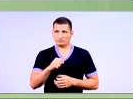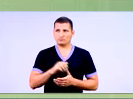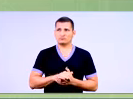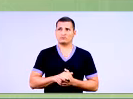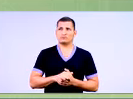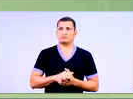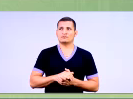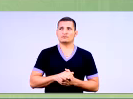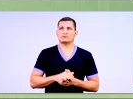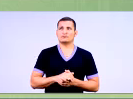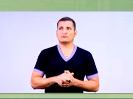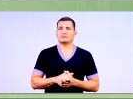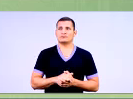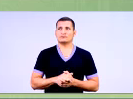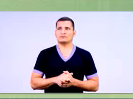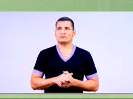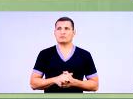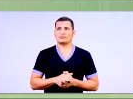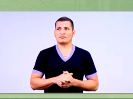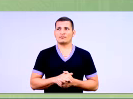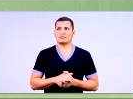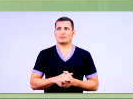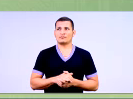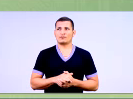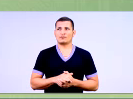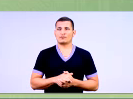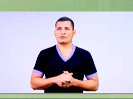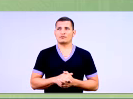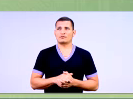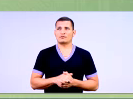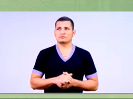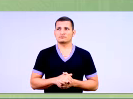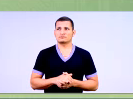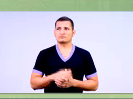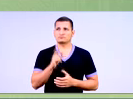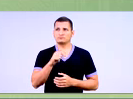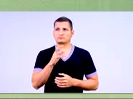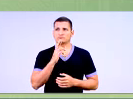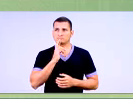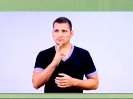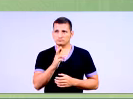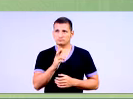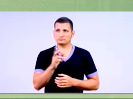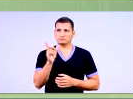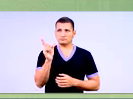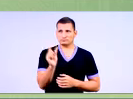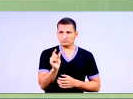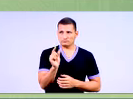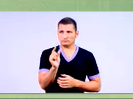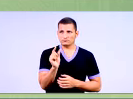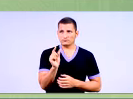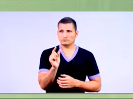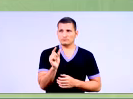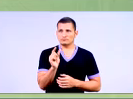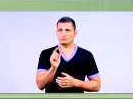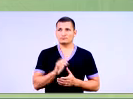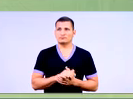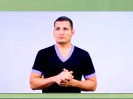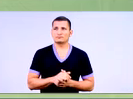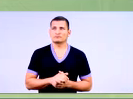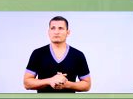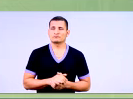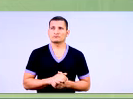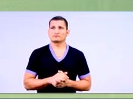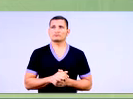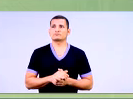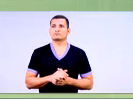Essa maneira é o que nós chamamos em inglês de short answer, que é uma resposta curta, uma maneira de afirmar. Yes,